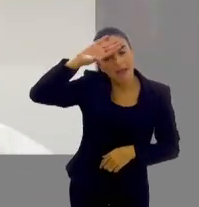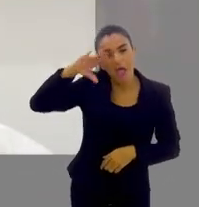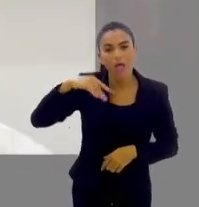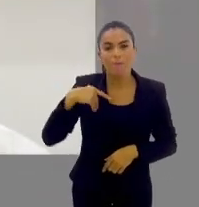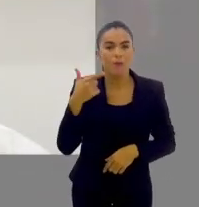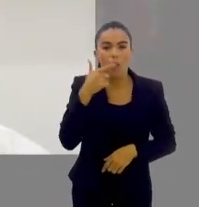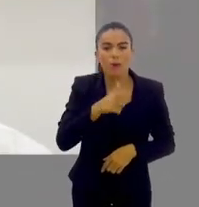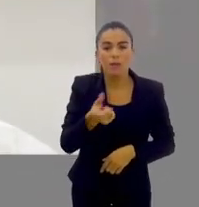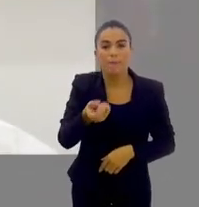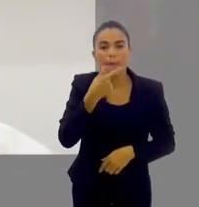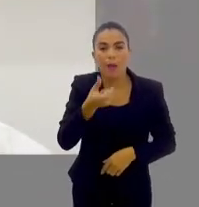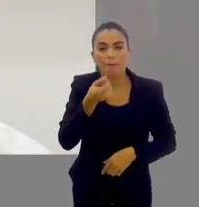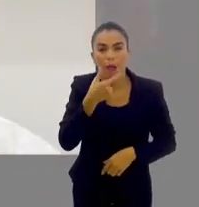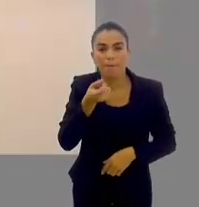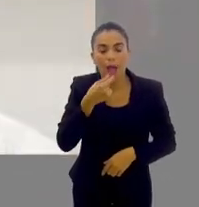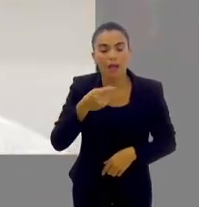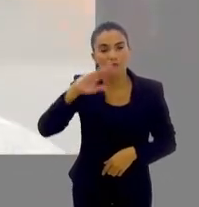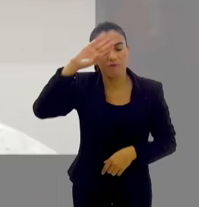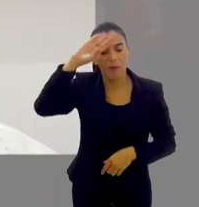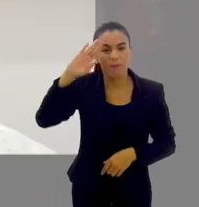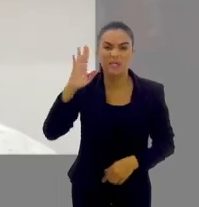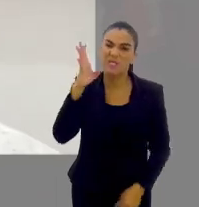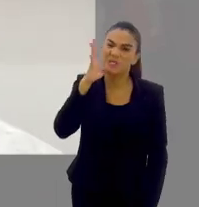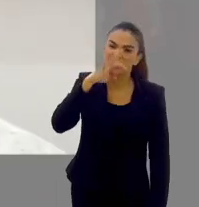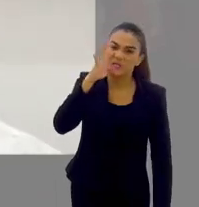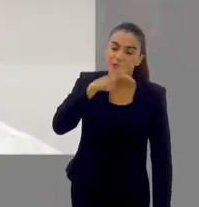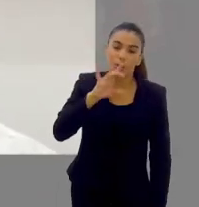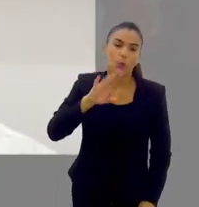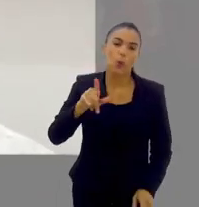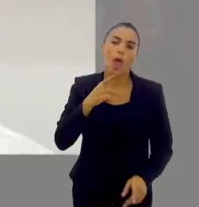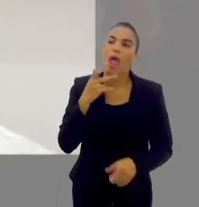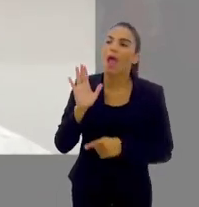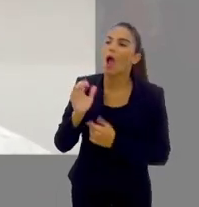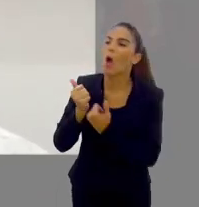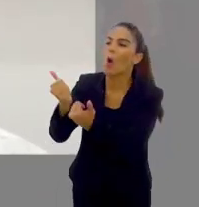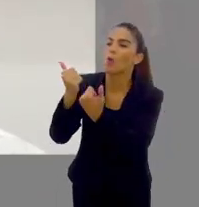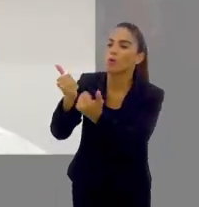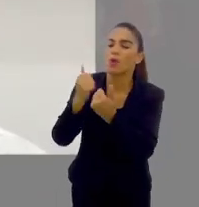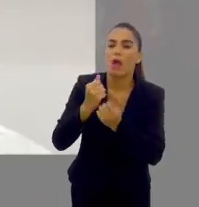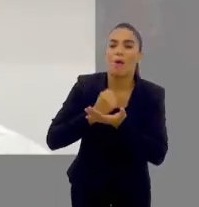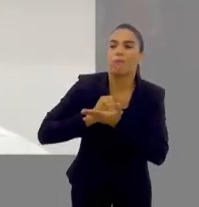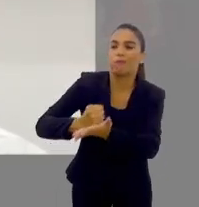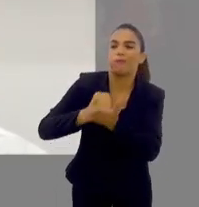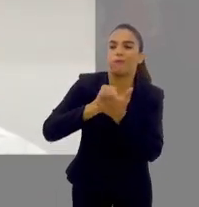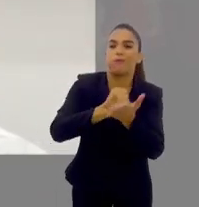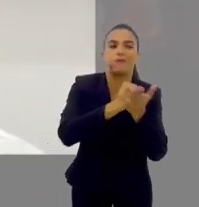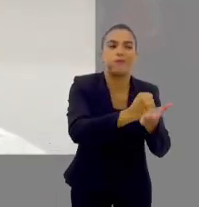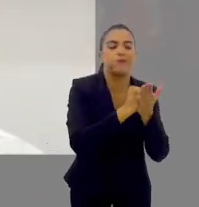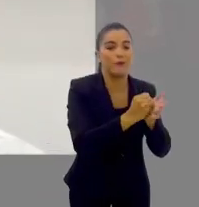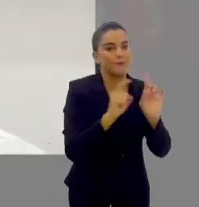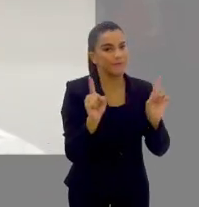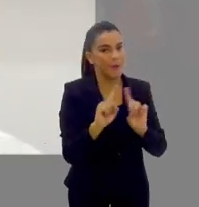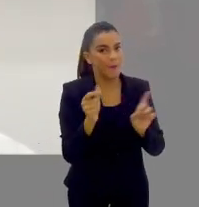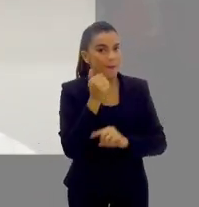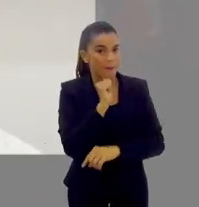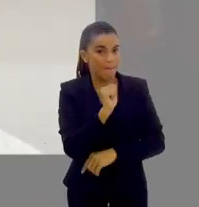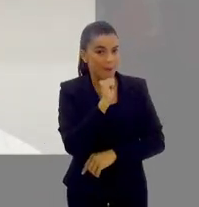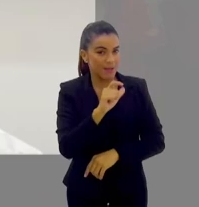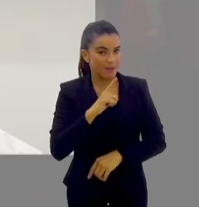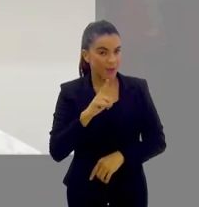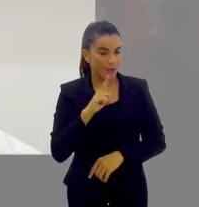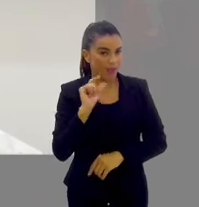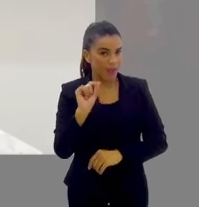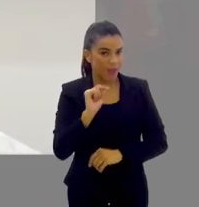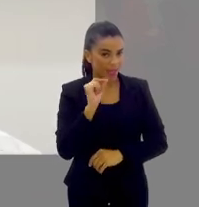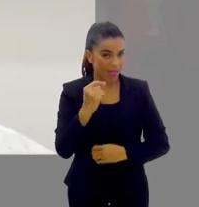com remédios que a gente faz, porque assim, também a gente não pode criar a cultura do pronto-socorro, né? A gente orienta que mãe, ela tem que ter